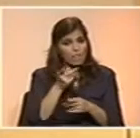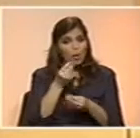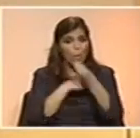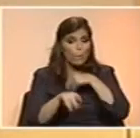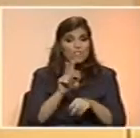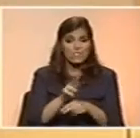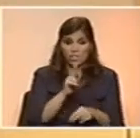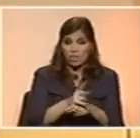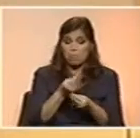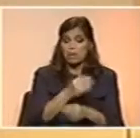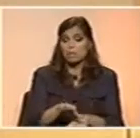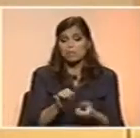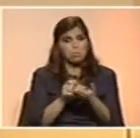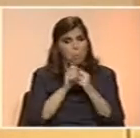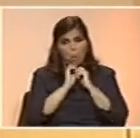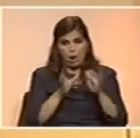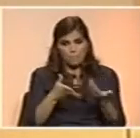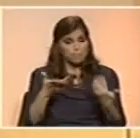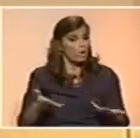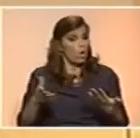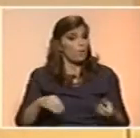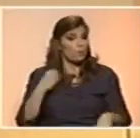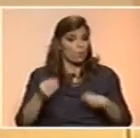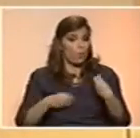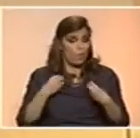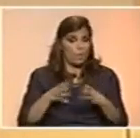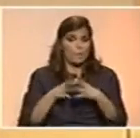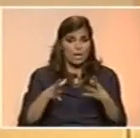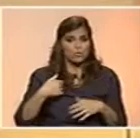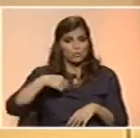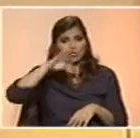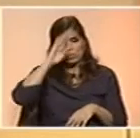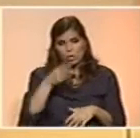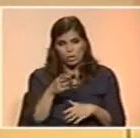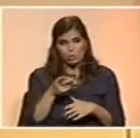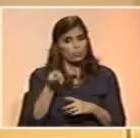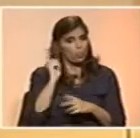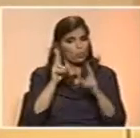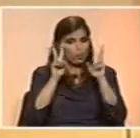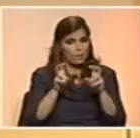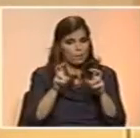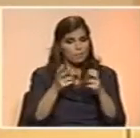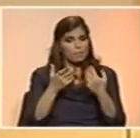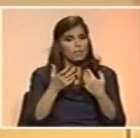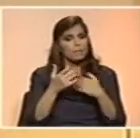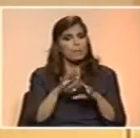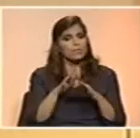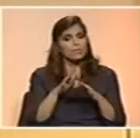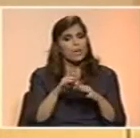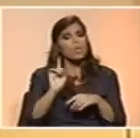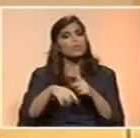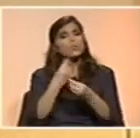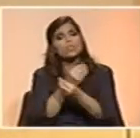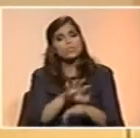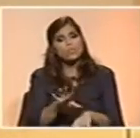há qualquer inconveniente. E neste momento a mim preocupa-me muito, muito embora eu sei que não é o tema os não vegetarianos, mas efetivamente as outras crianças